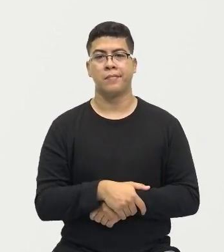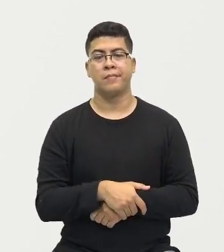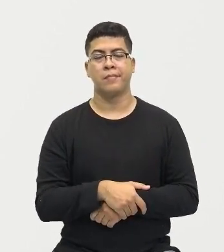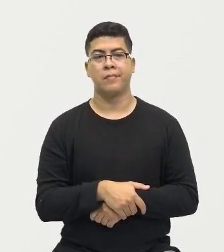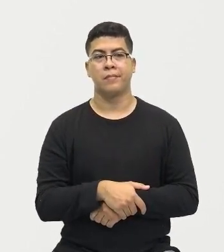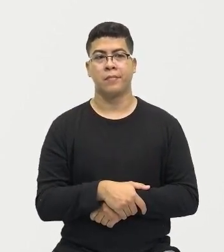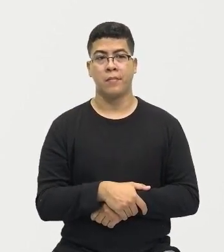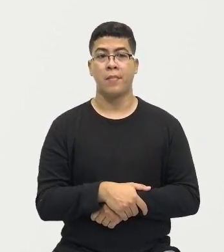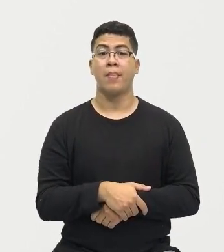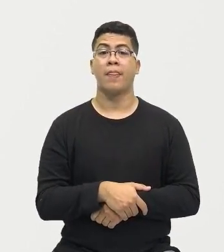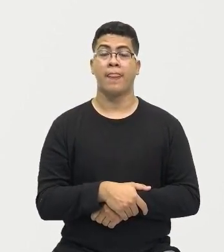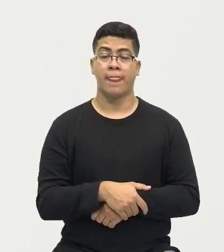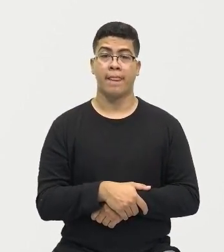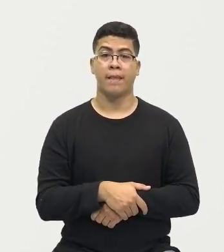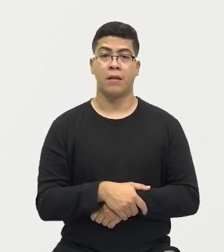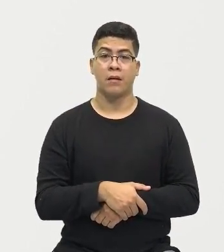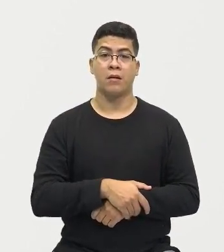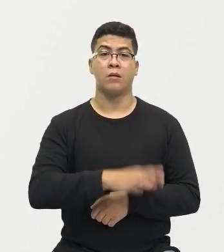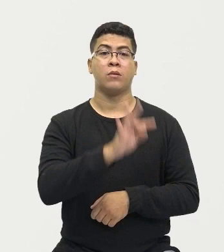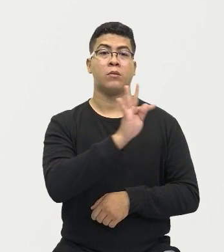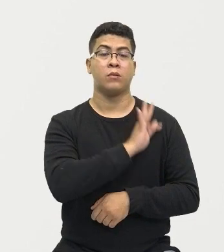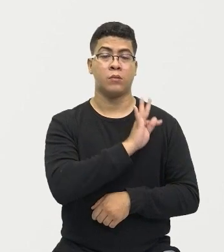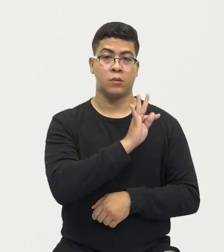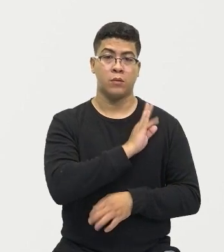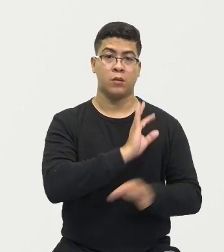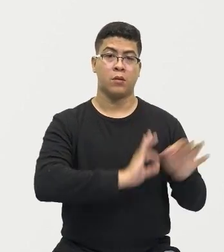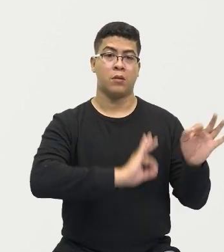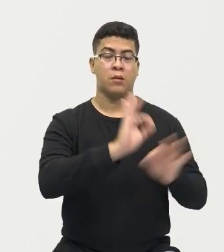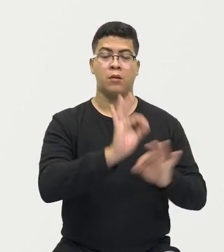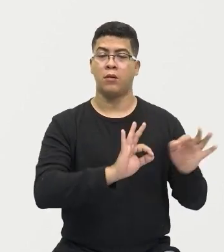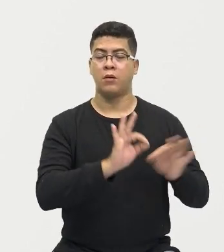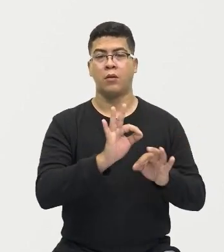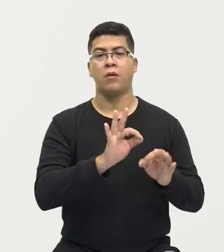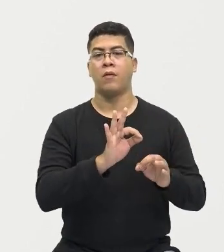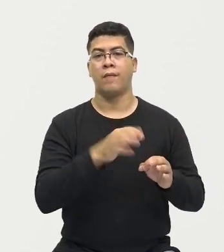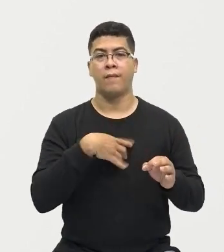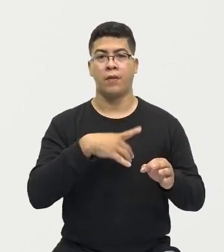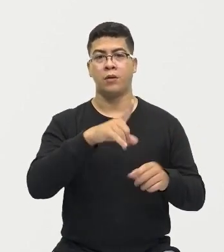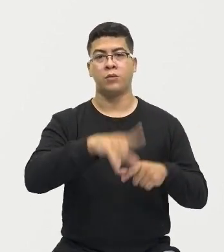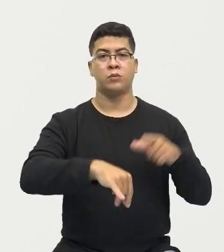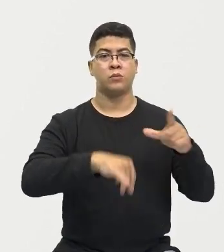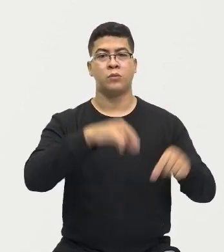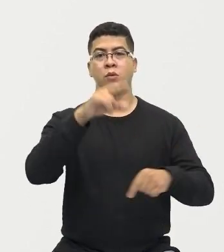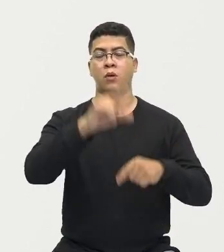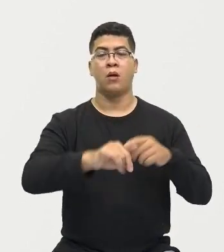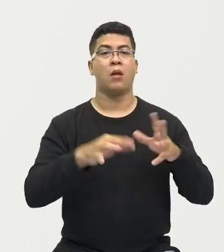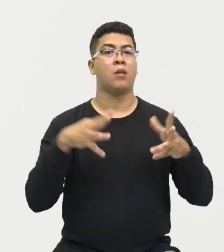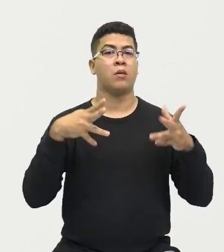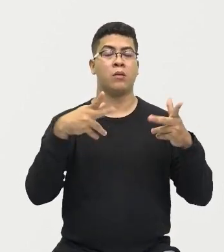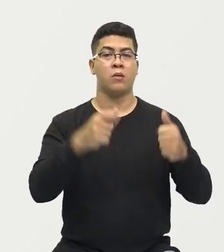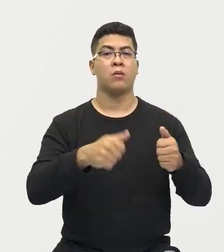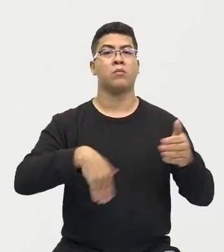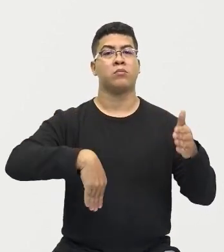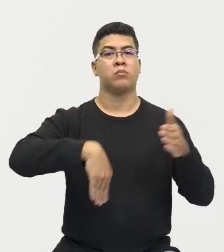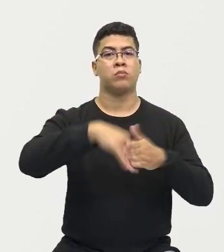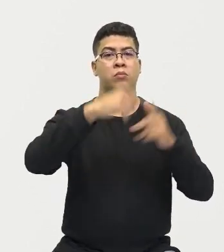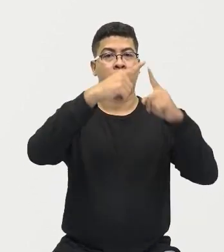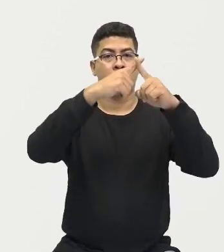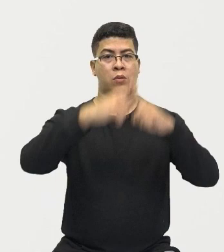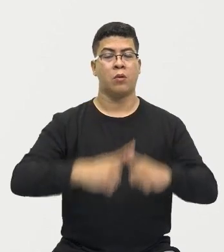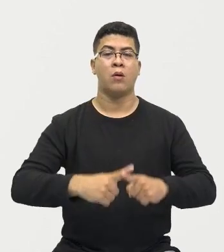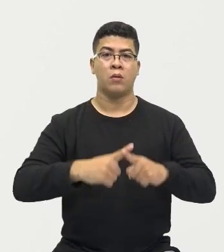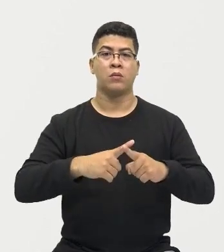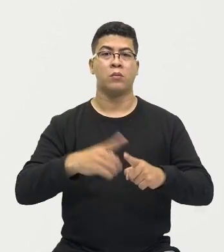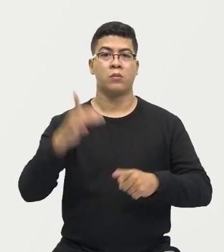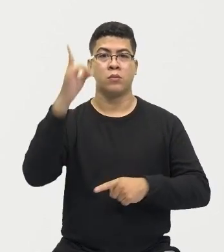O técnico ainda não confirmou se escalará todos os titulares para o jogo de domingo. Quem não confirmou se